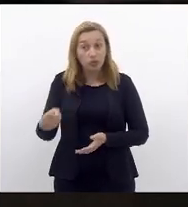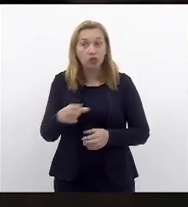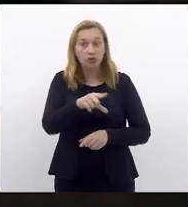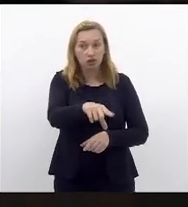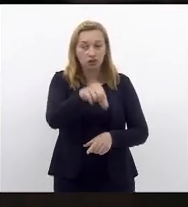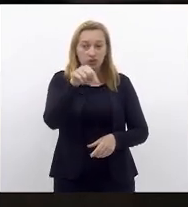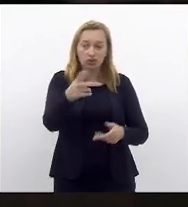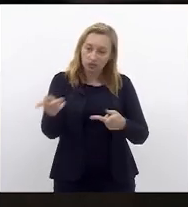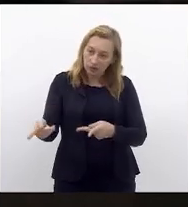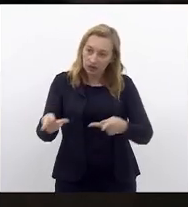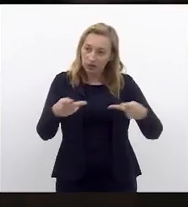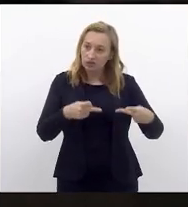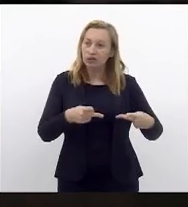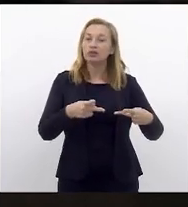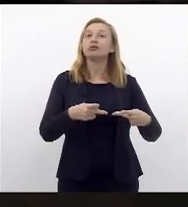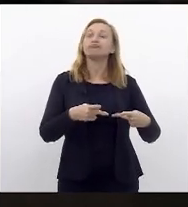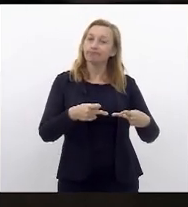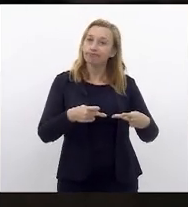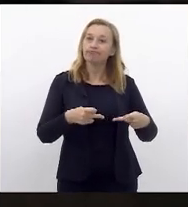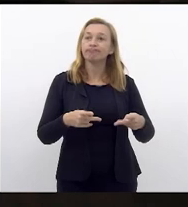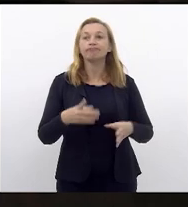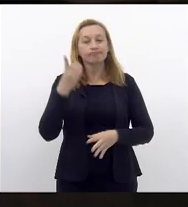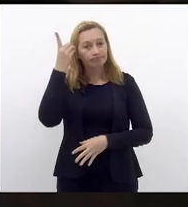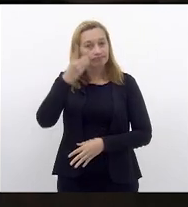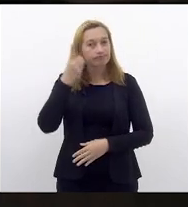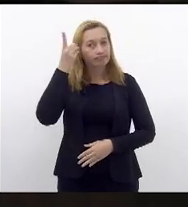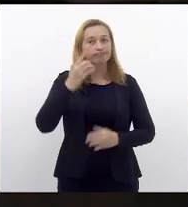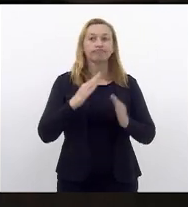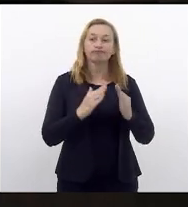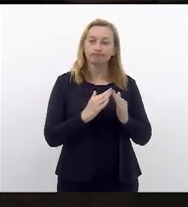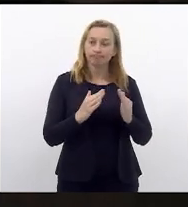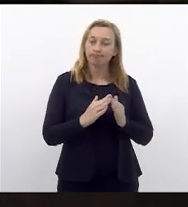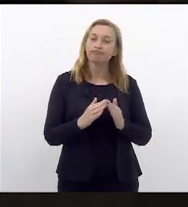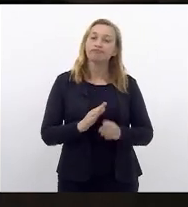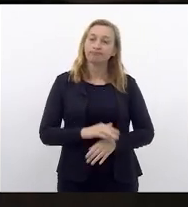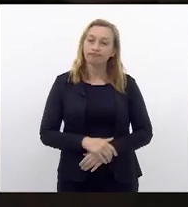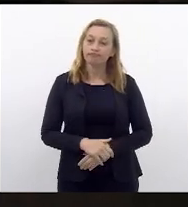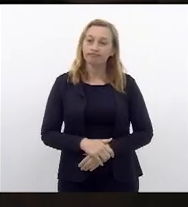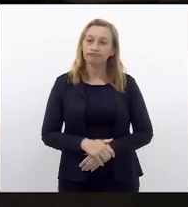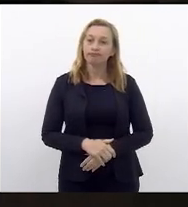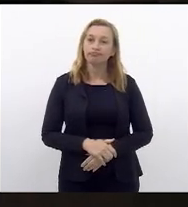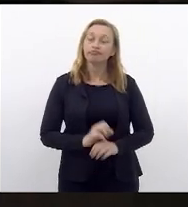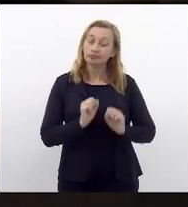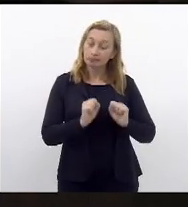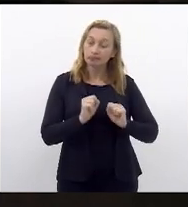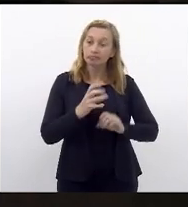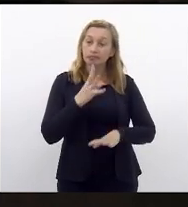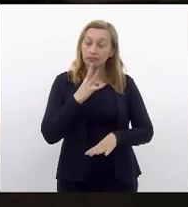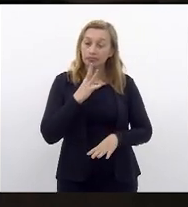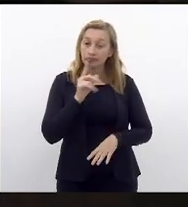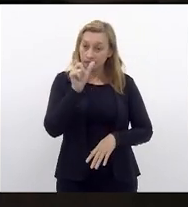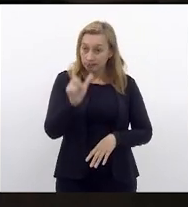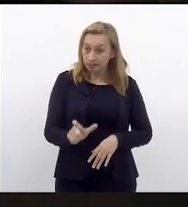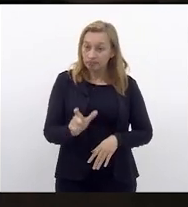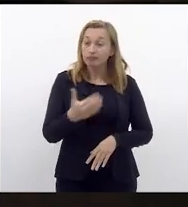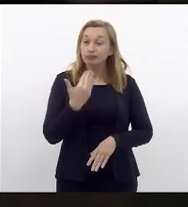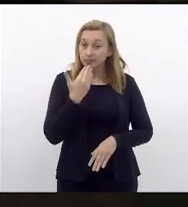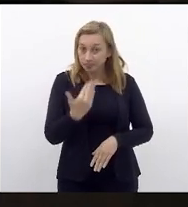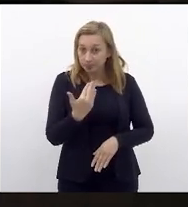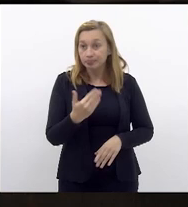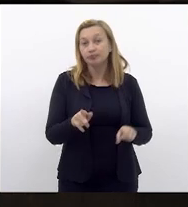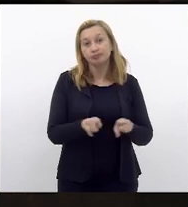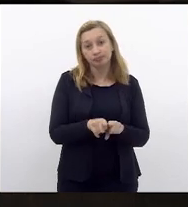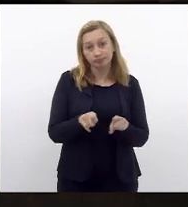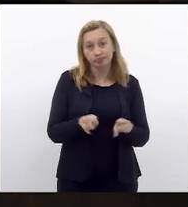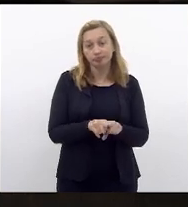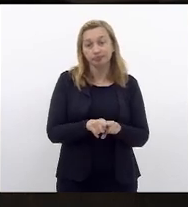eleitos, visitar os deputados dessa casa, as deputadas, para que a gente possa conhecê-los pessoalmente e pedir